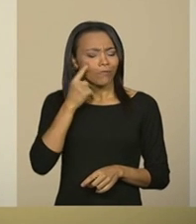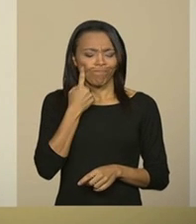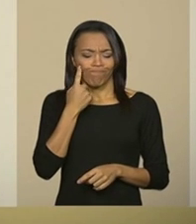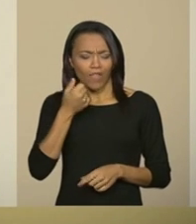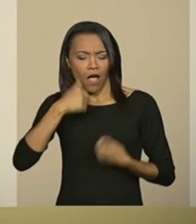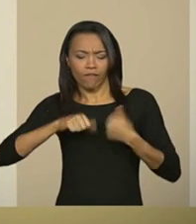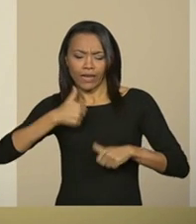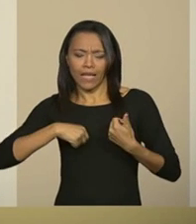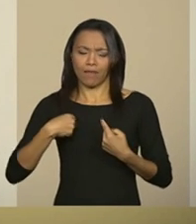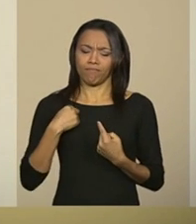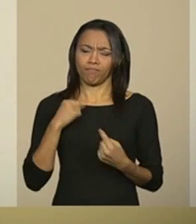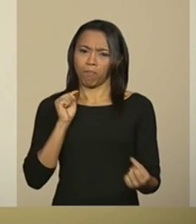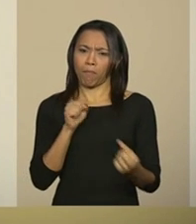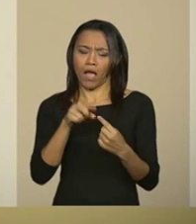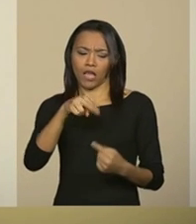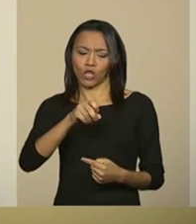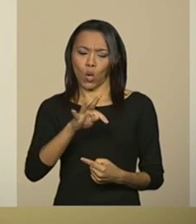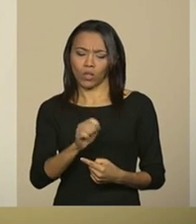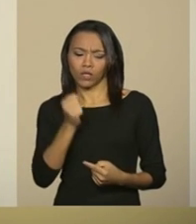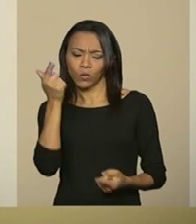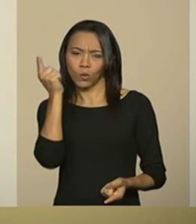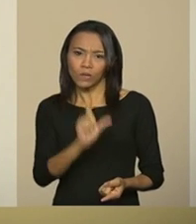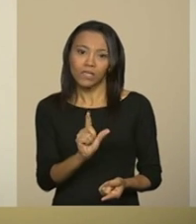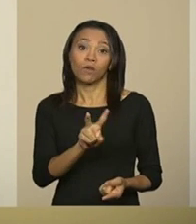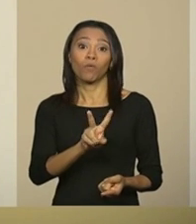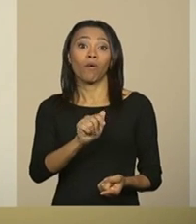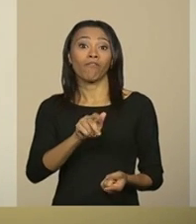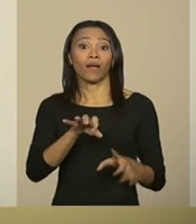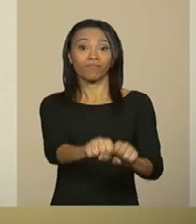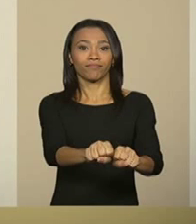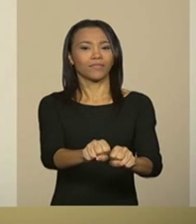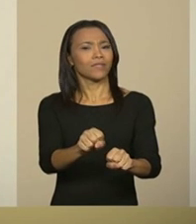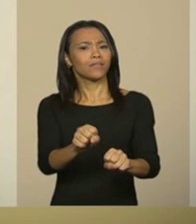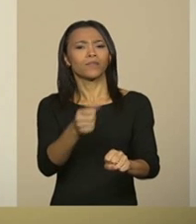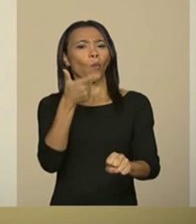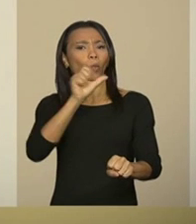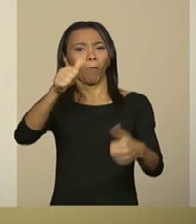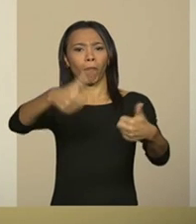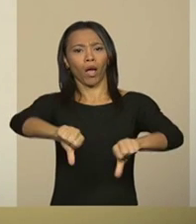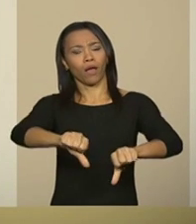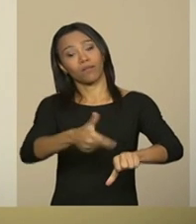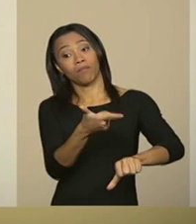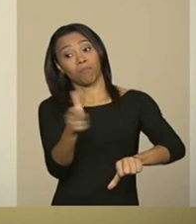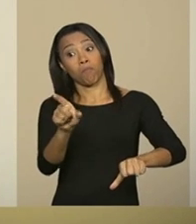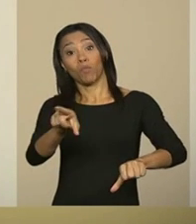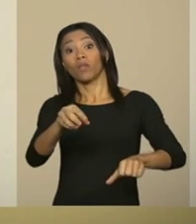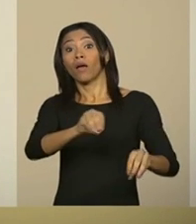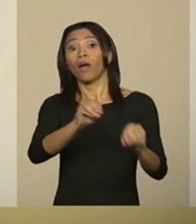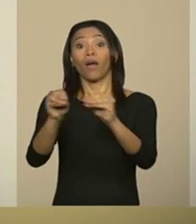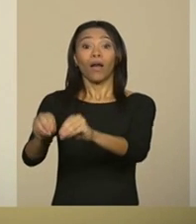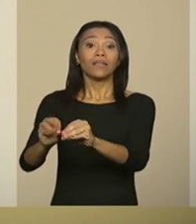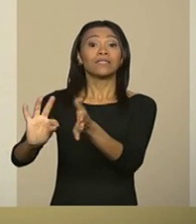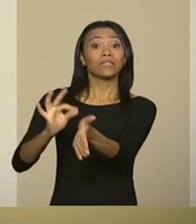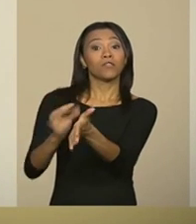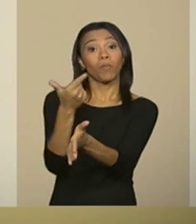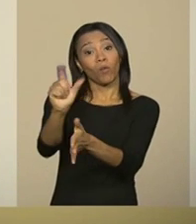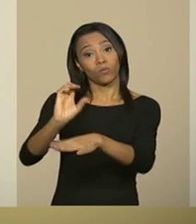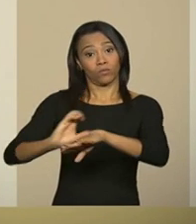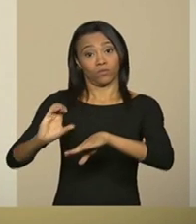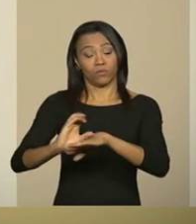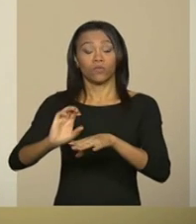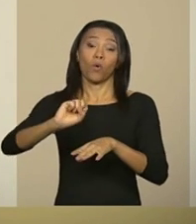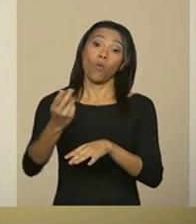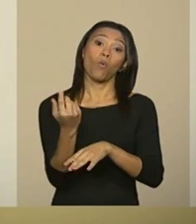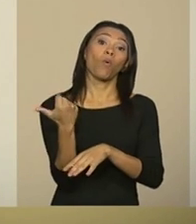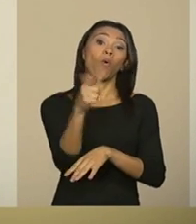avaliar se a sua nota no enem garante que ele consiga uma vaga se ele não conseguir tem a opção de mudar a sua inscrição para outro curso ou